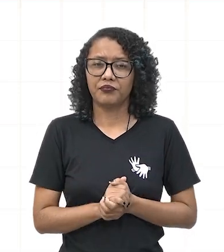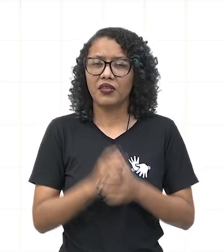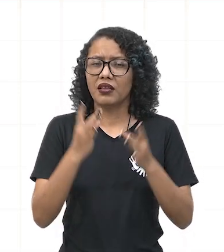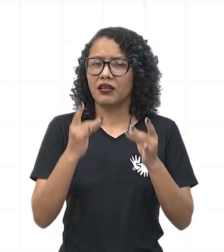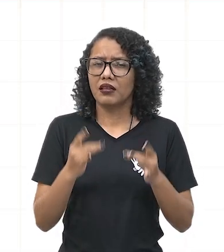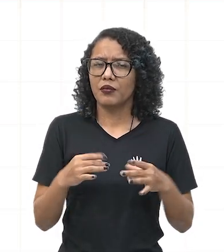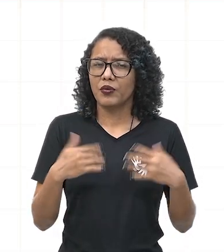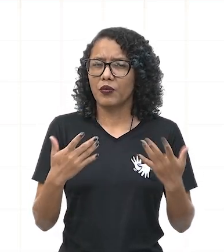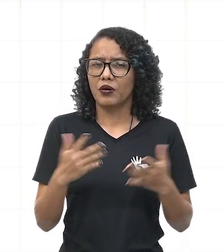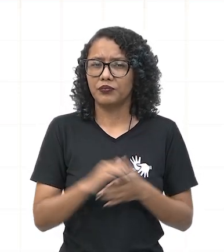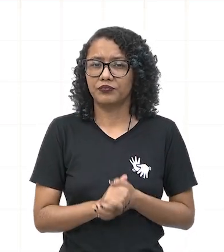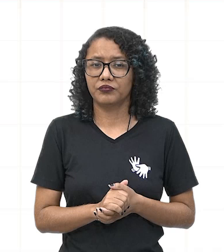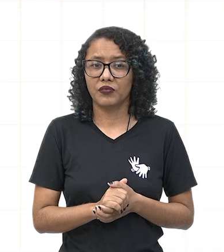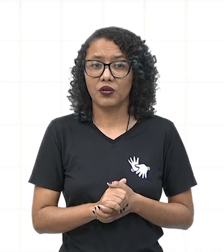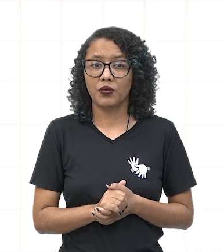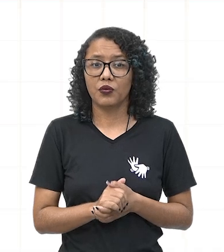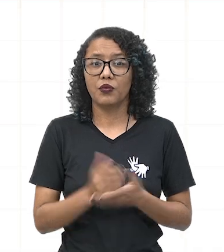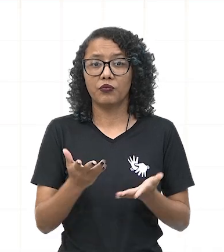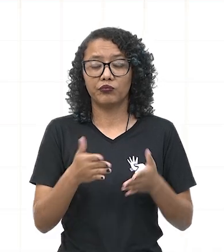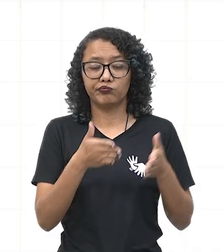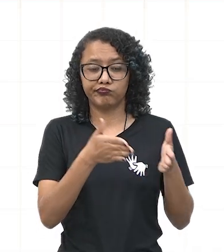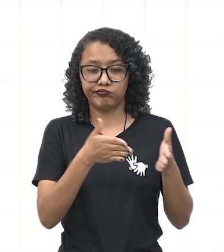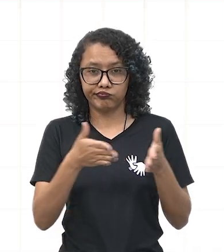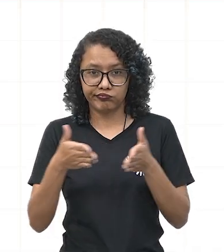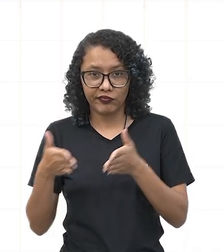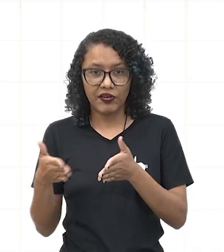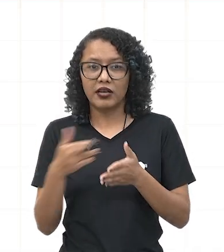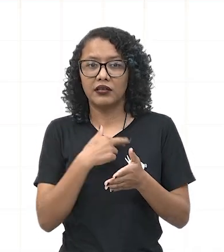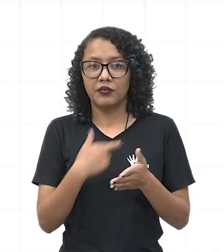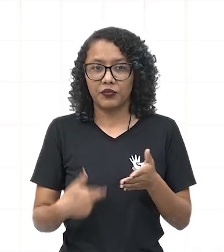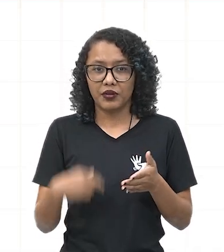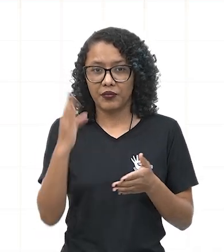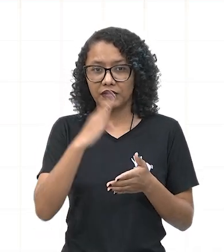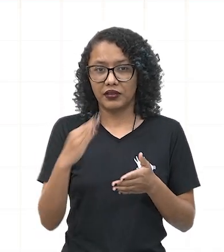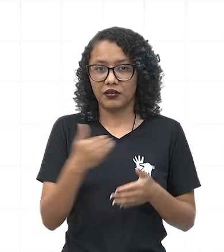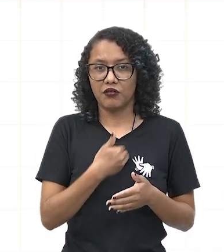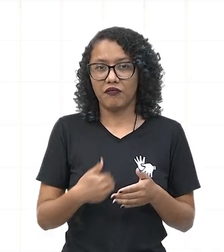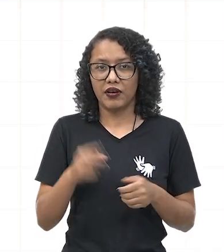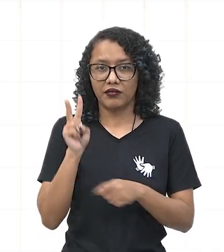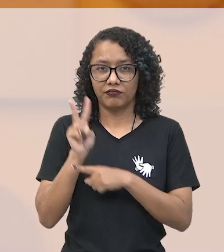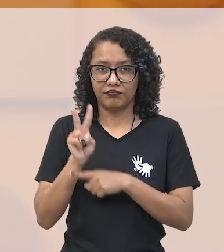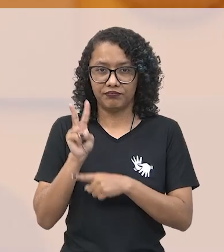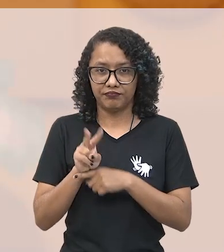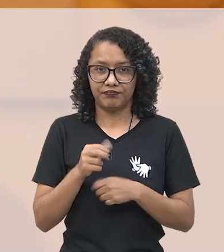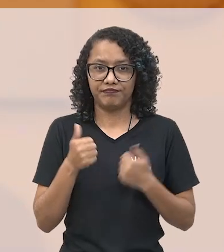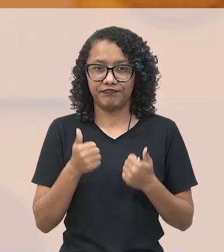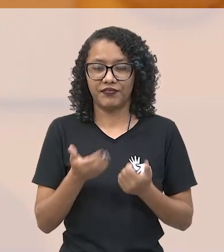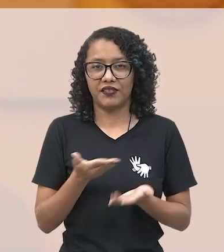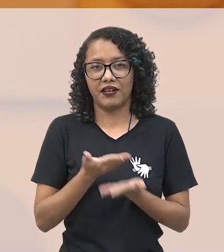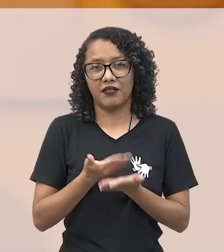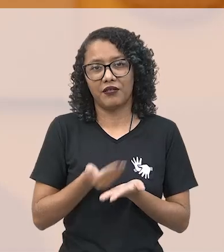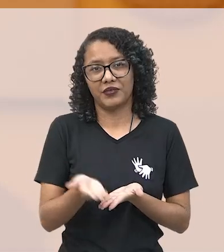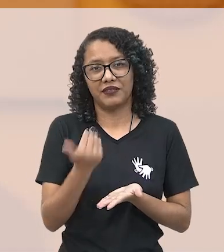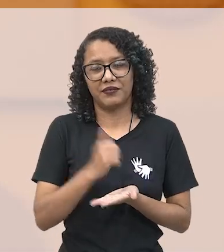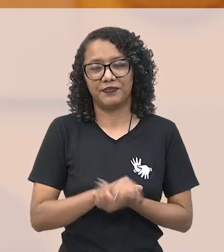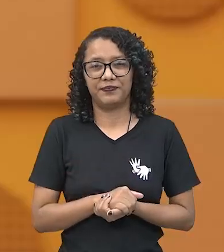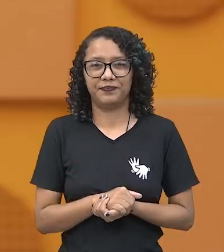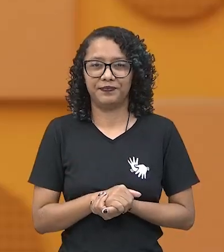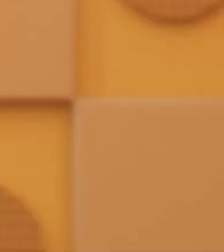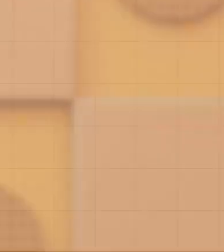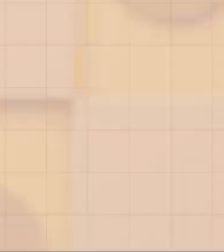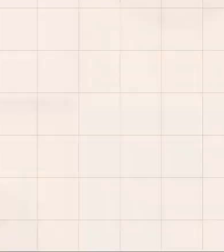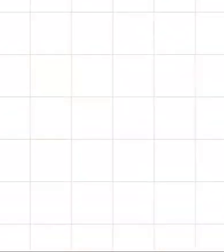com detalhamento, os primeiros tempos da República Brasileira, o governo provisório. Vamos à nossa aula?